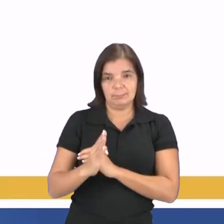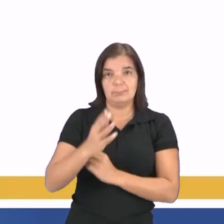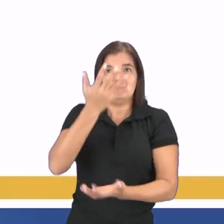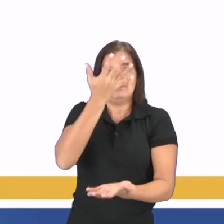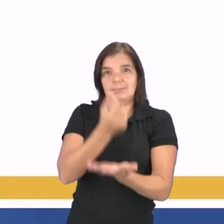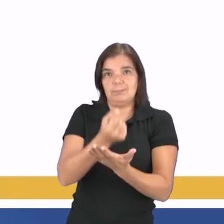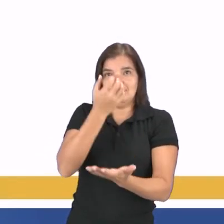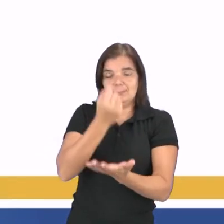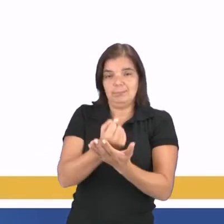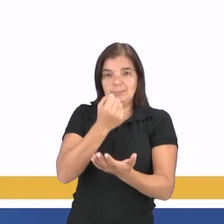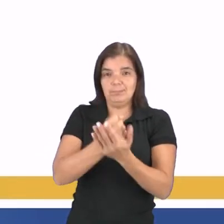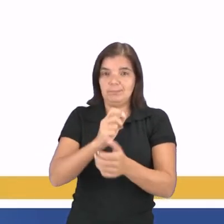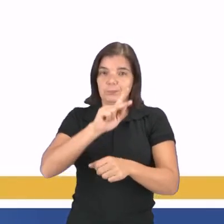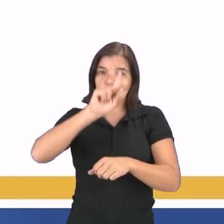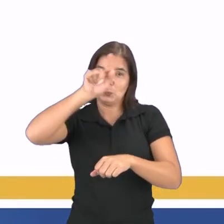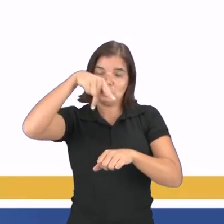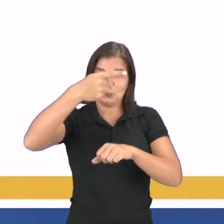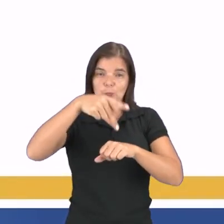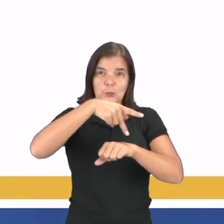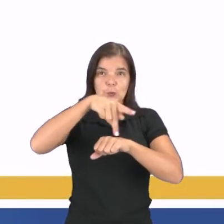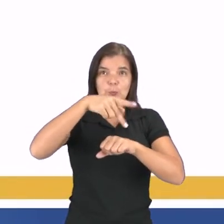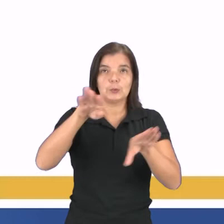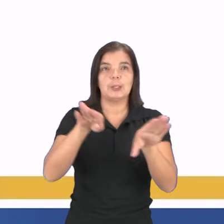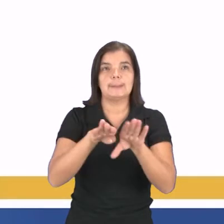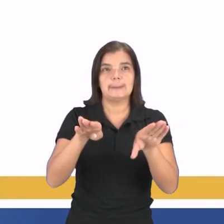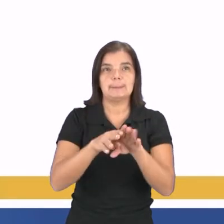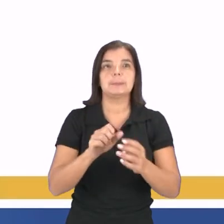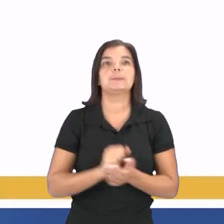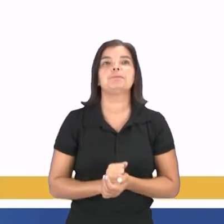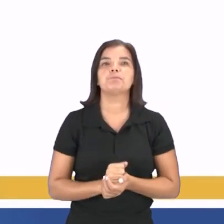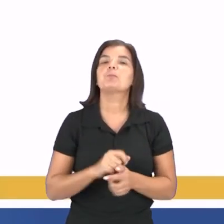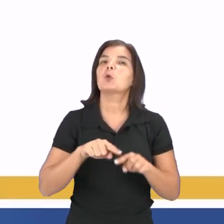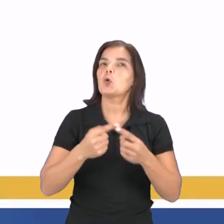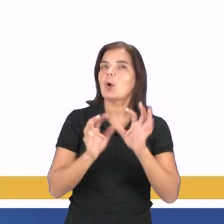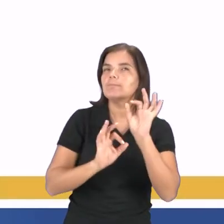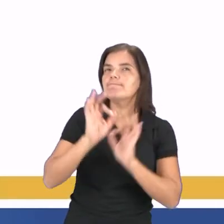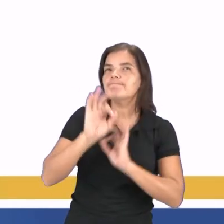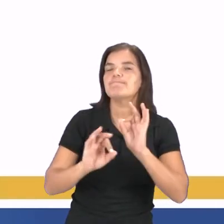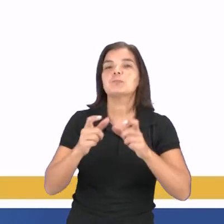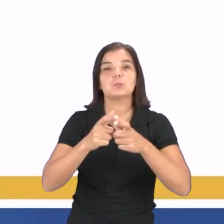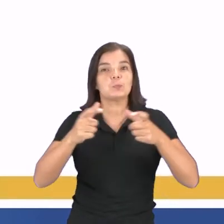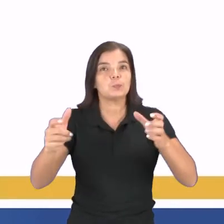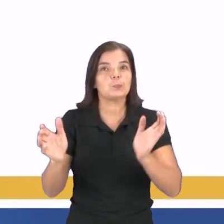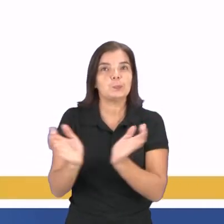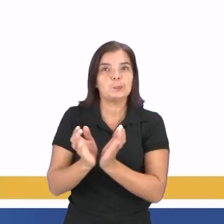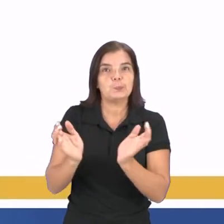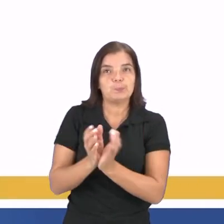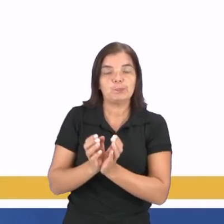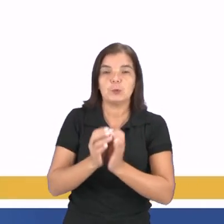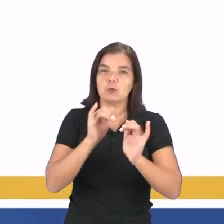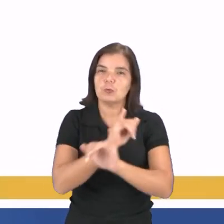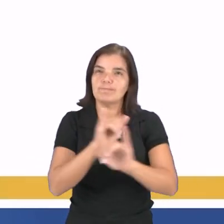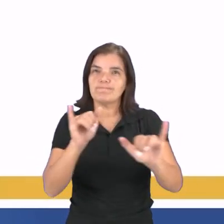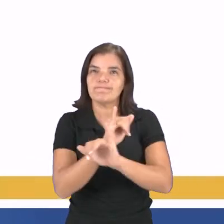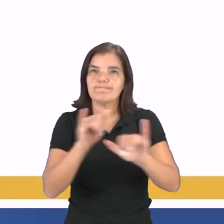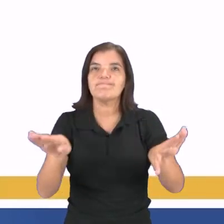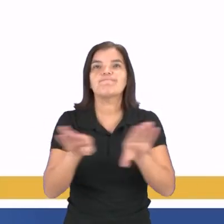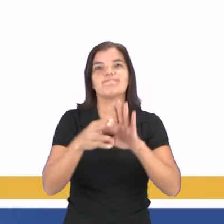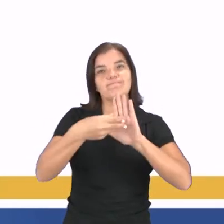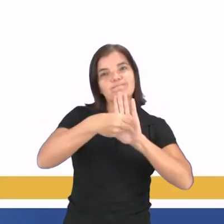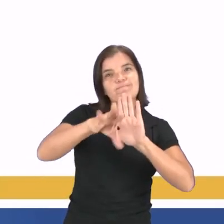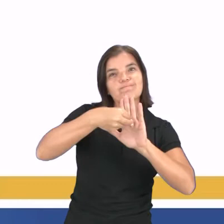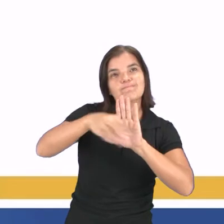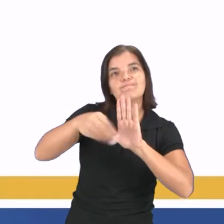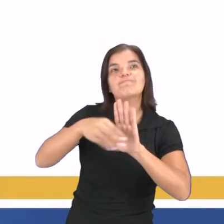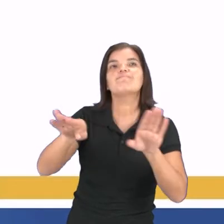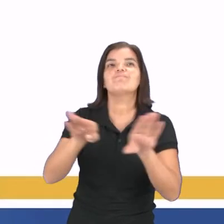empresas brasileiras pelas gravadoras multinacionais, que culminou na formação de grandes grupos de mídia, representando